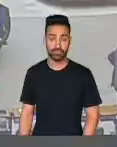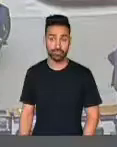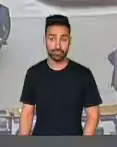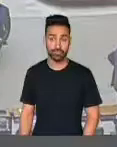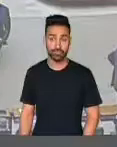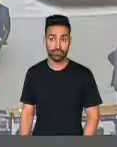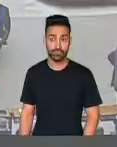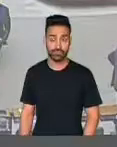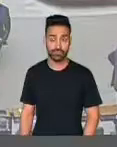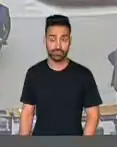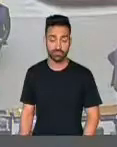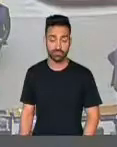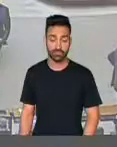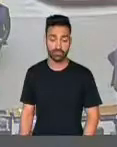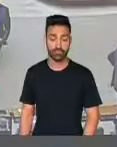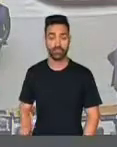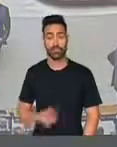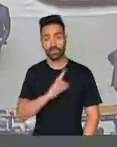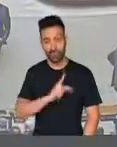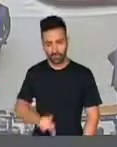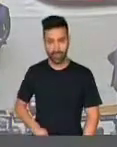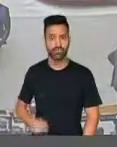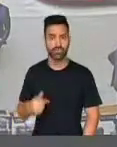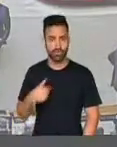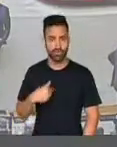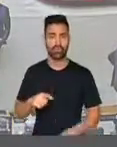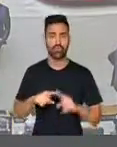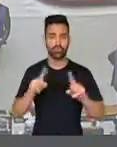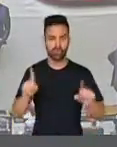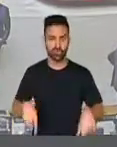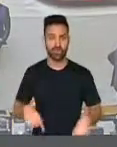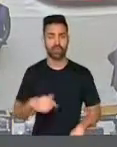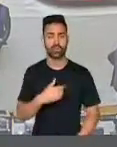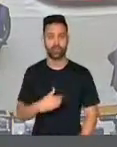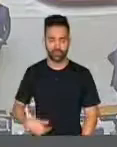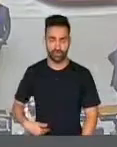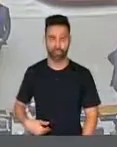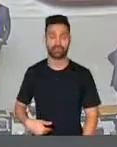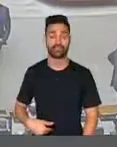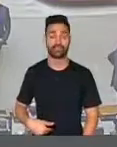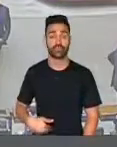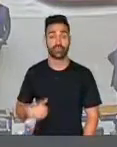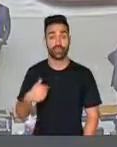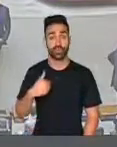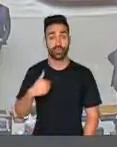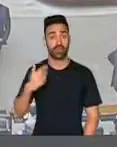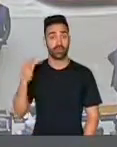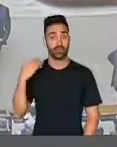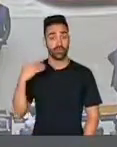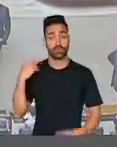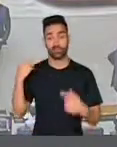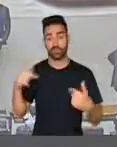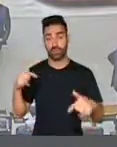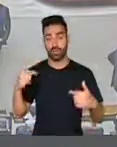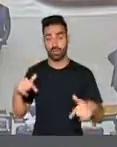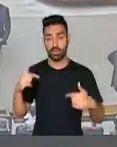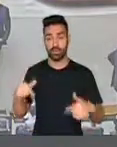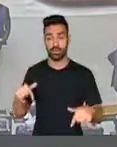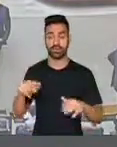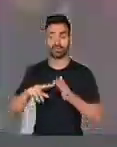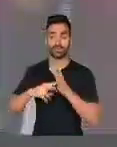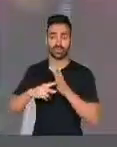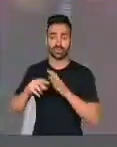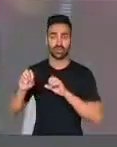Presidente, sou servidor público e quando contribuí na fundação do Sindicato dos